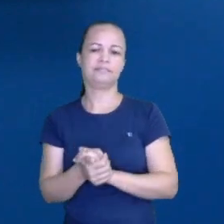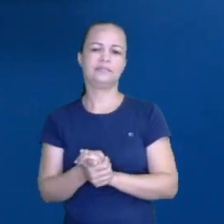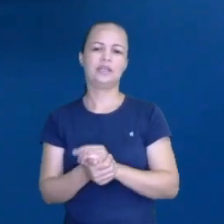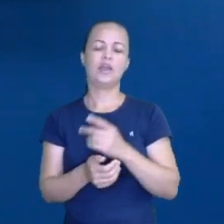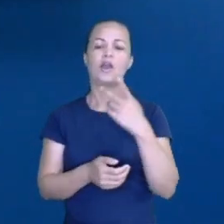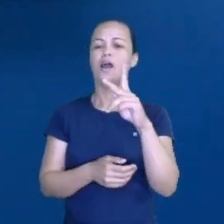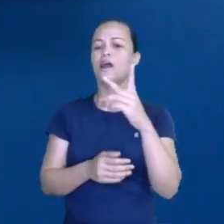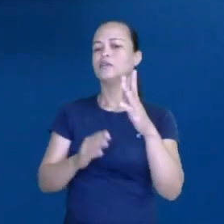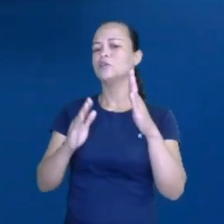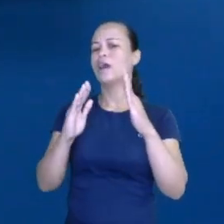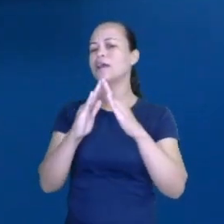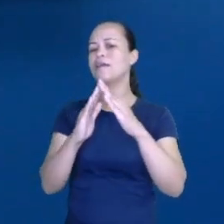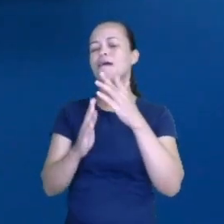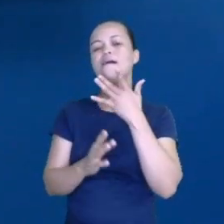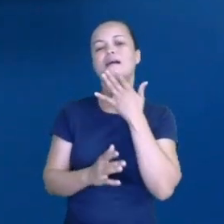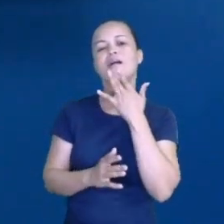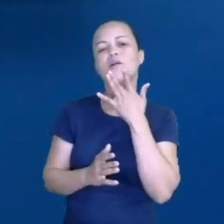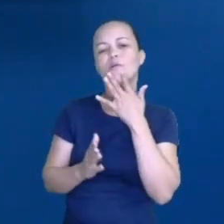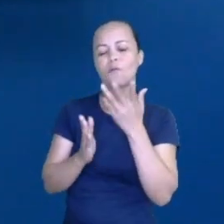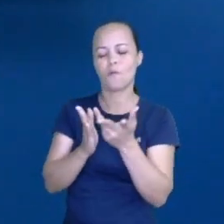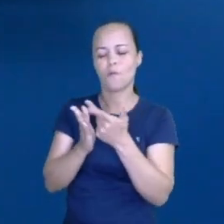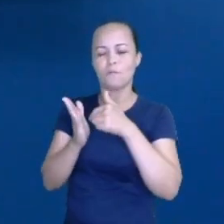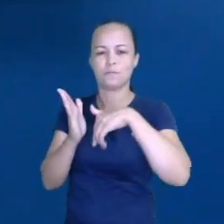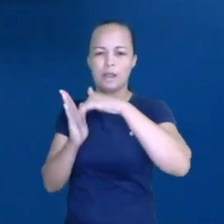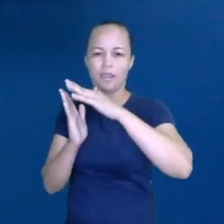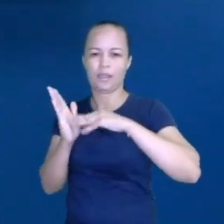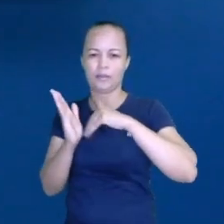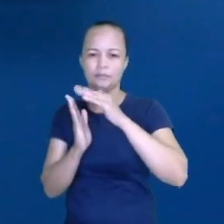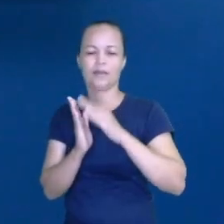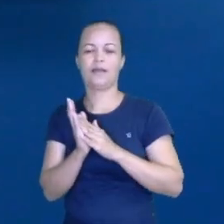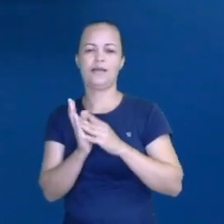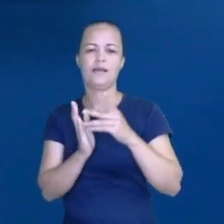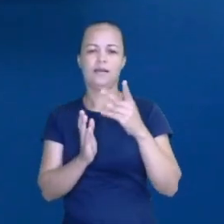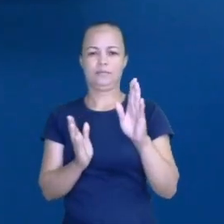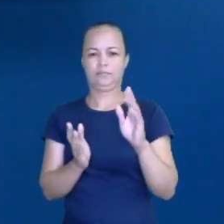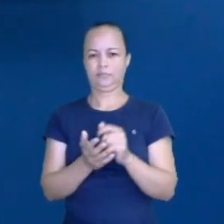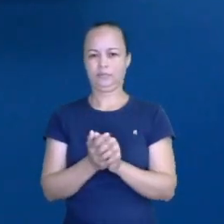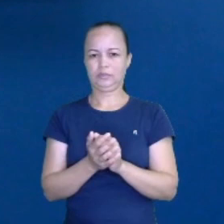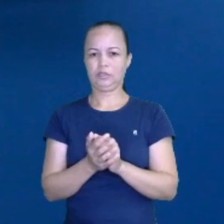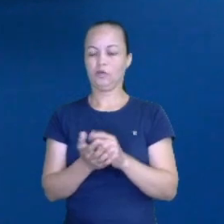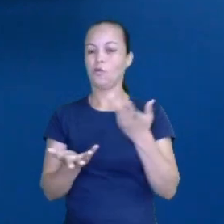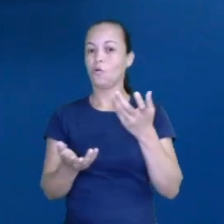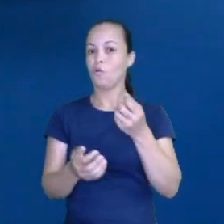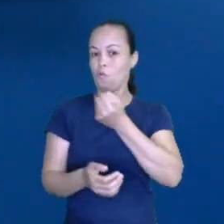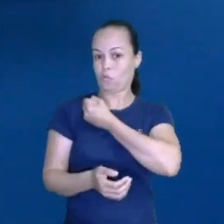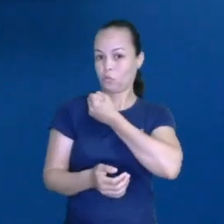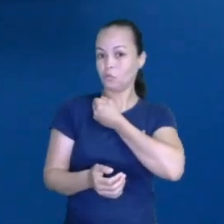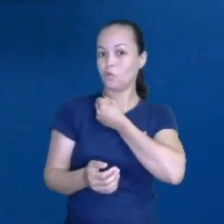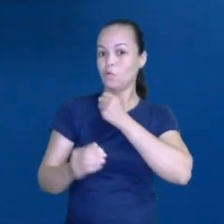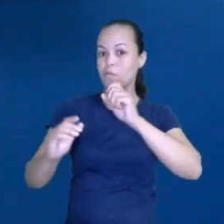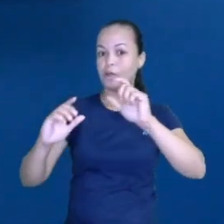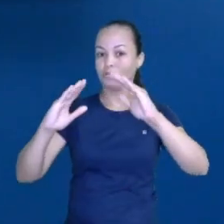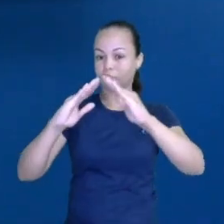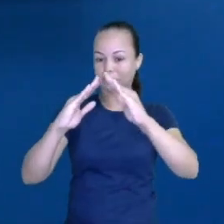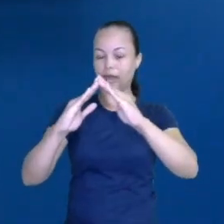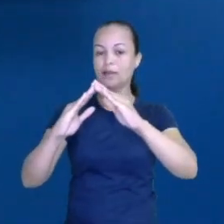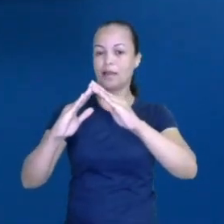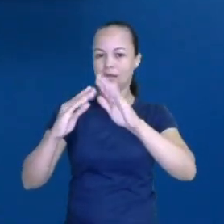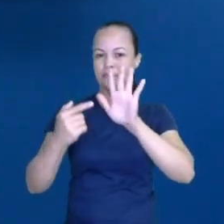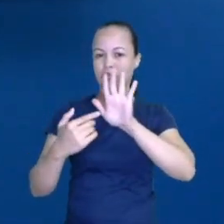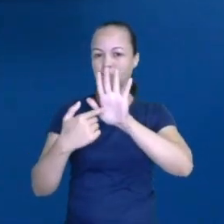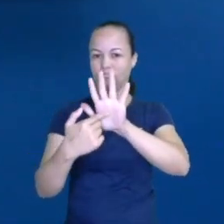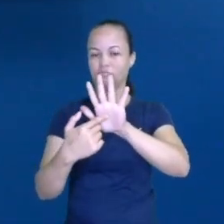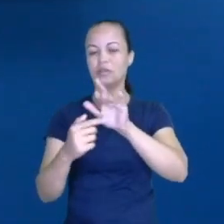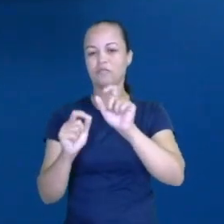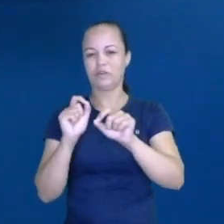da sua moradia? Pinta lá qual é a cor da sua casa. Não esquece de colocar o número da casa na frente. Faz do jeitinho